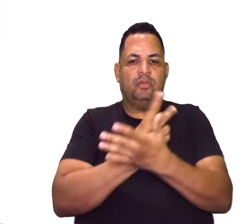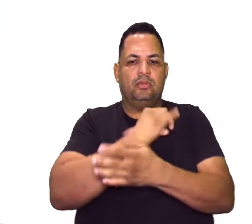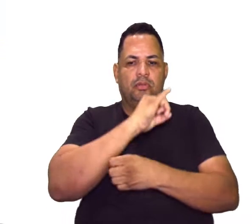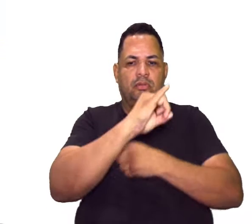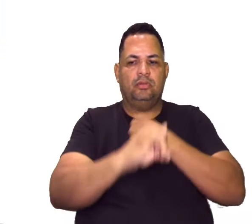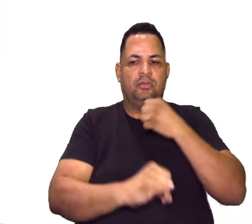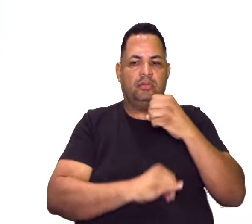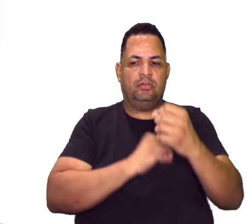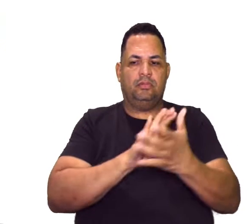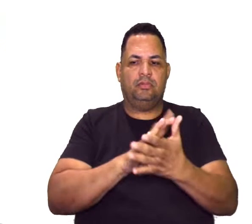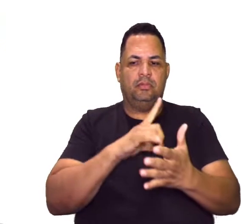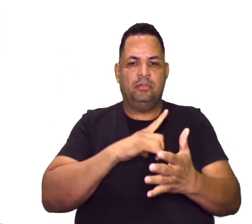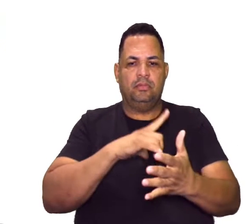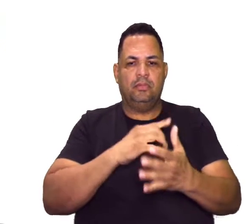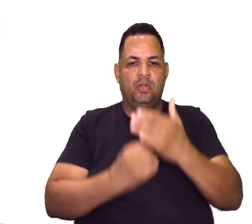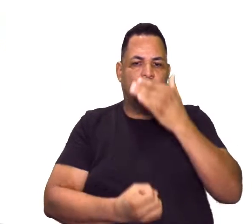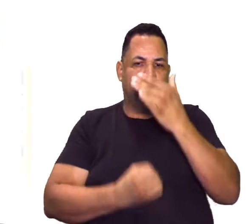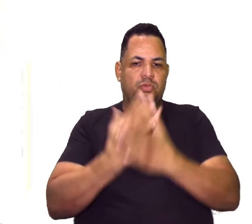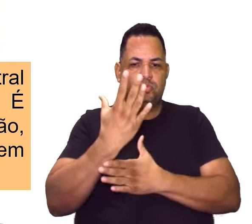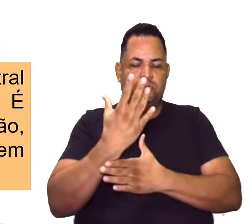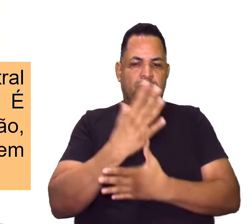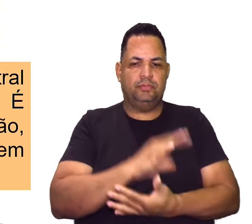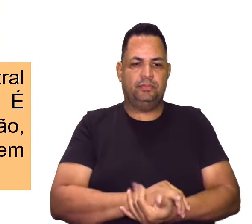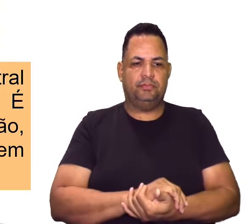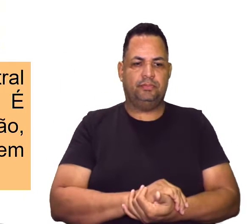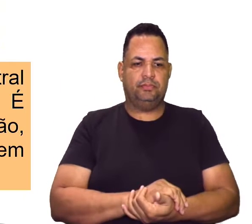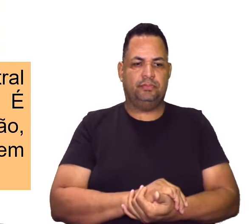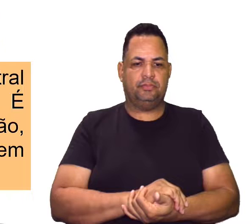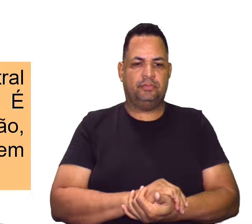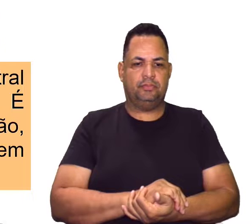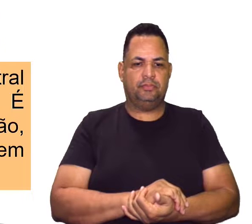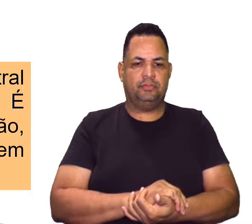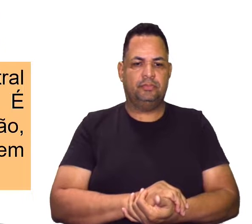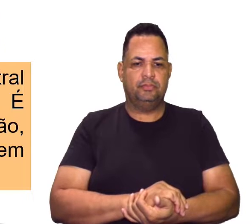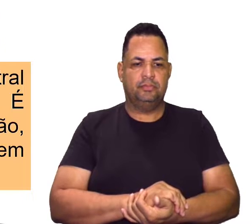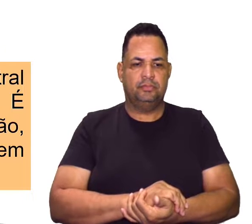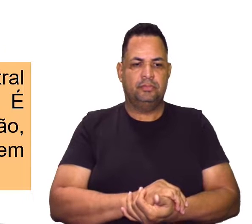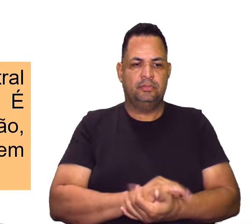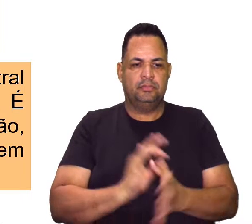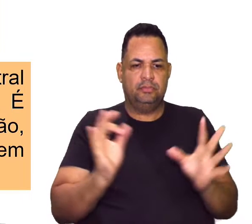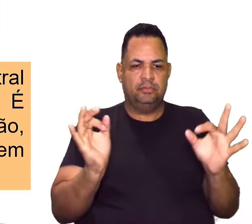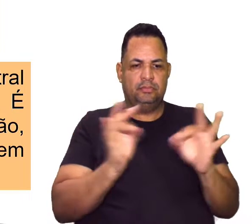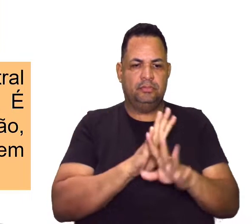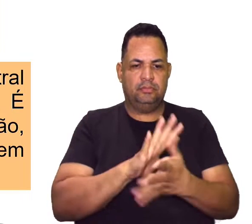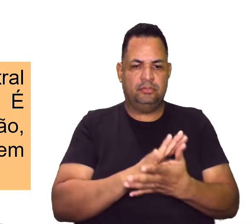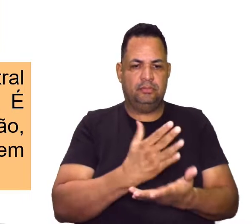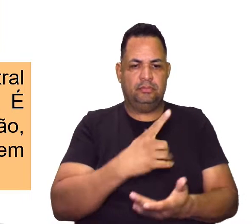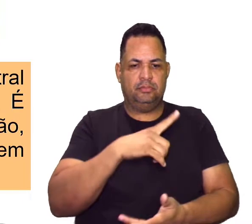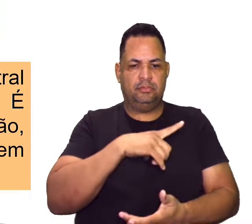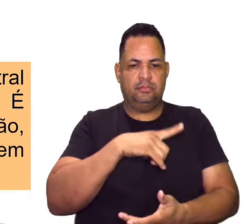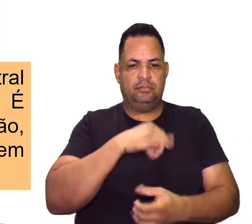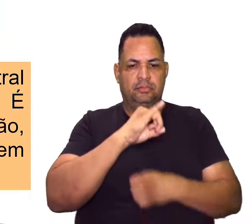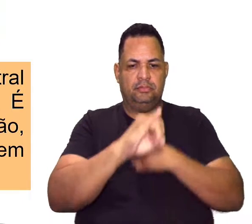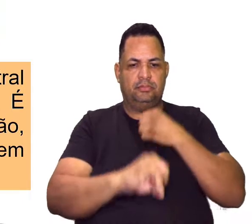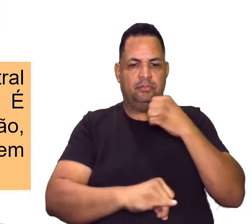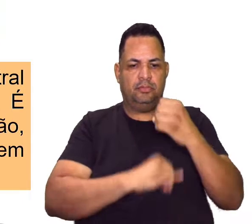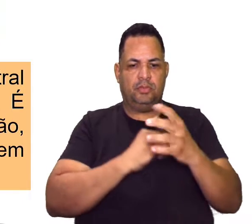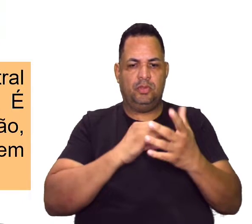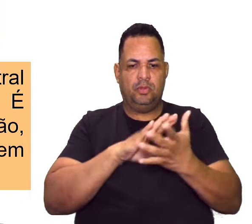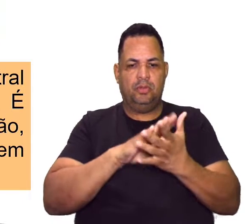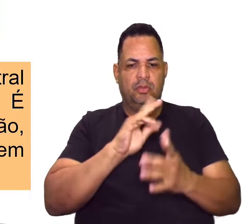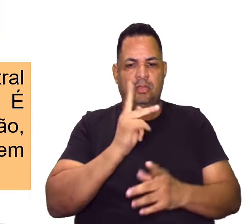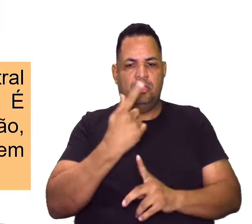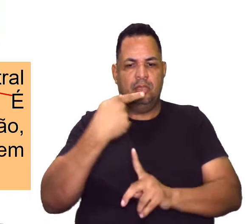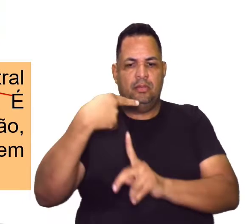íons formados. Daí, a presença do íon H+ é a